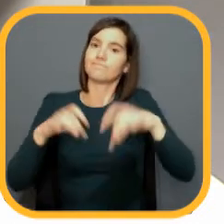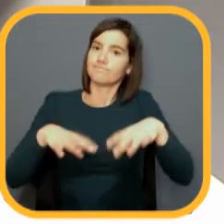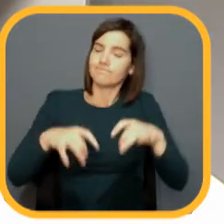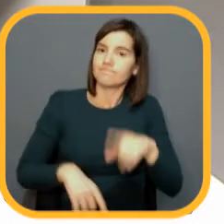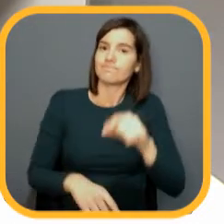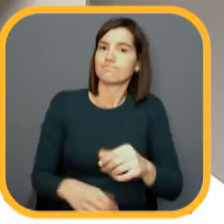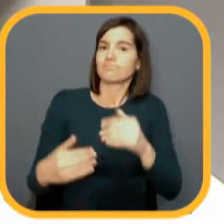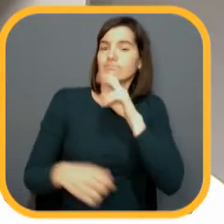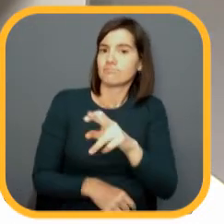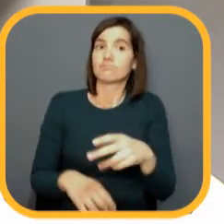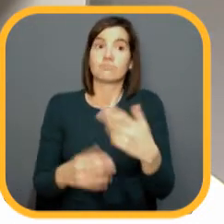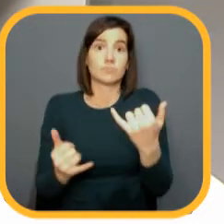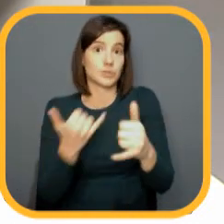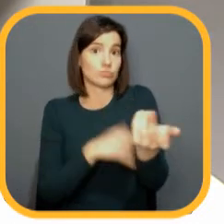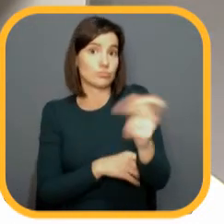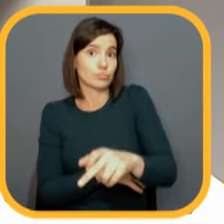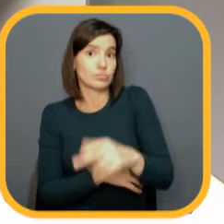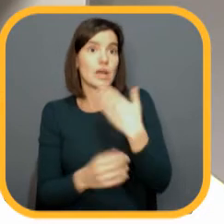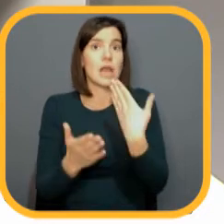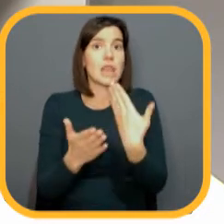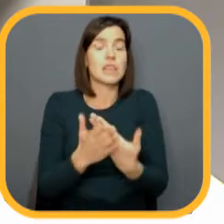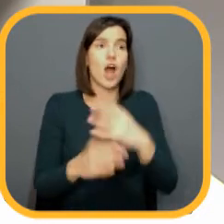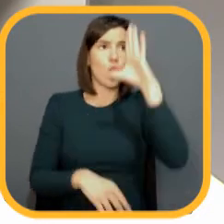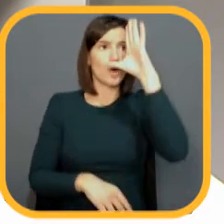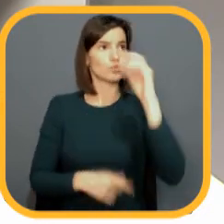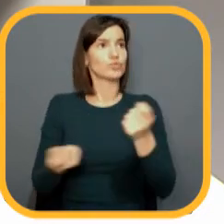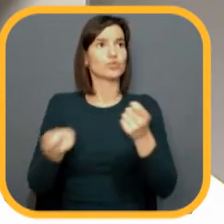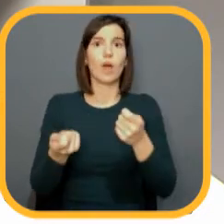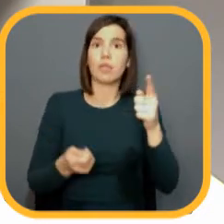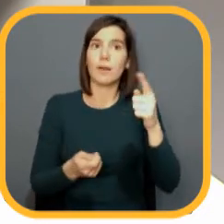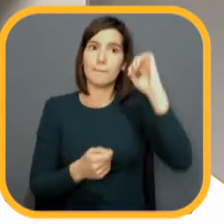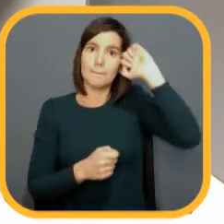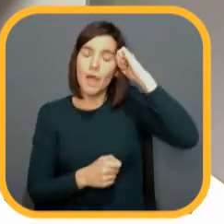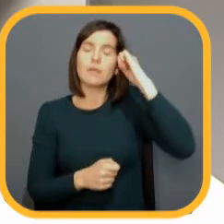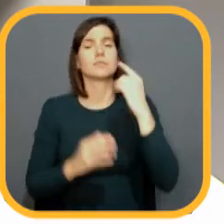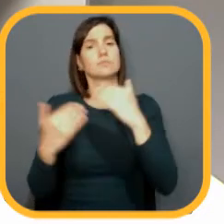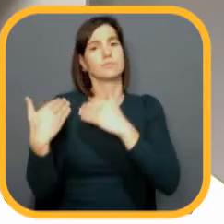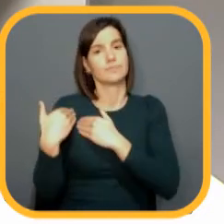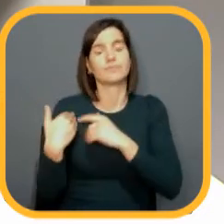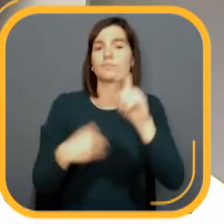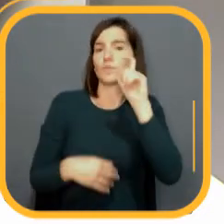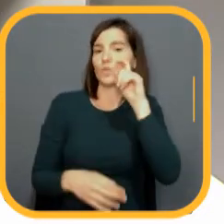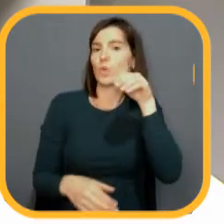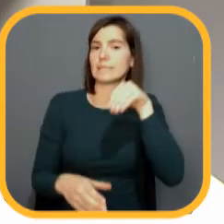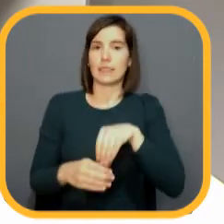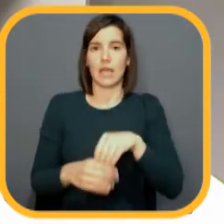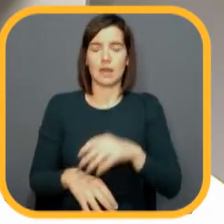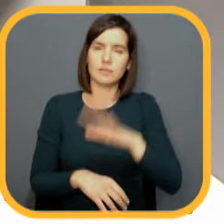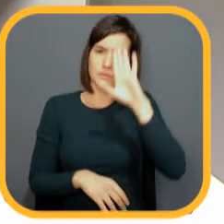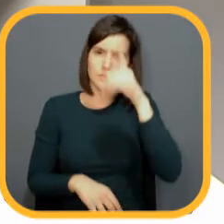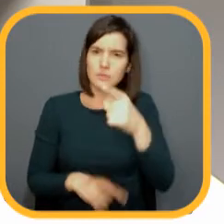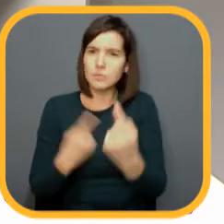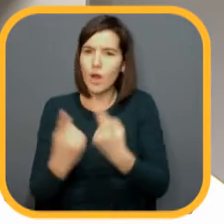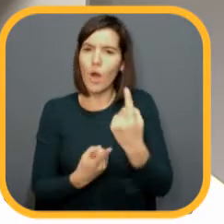tal como a prevenção e resposta a ameaças que colocam em causa a soberania do Estado, são responsabilidades da segurança